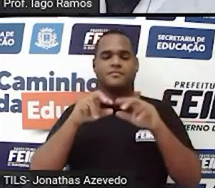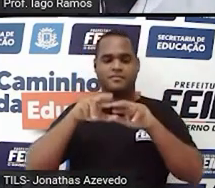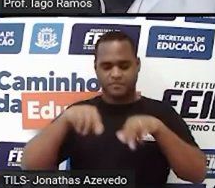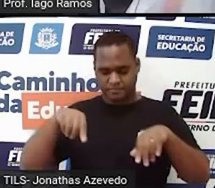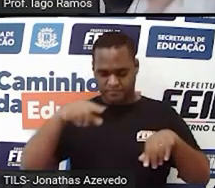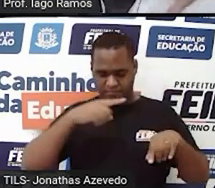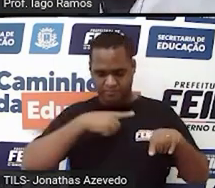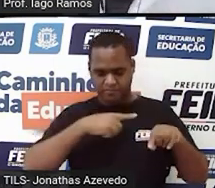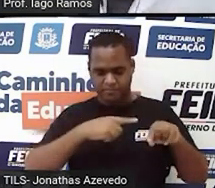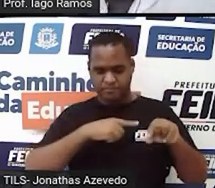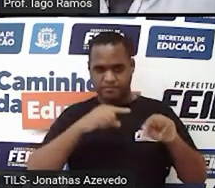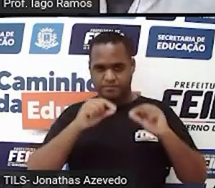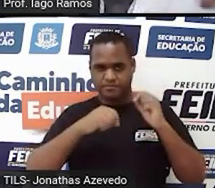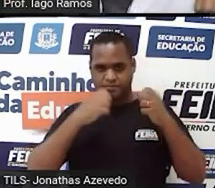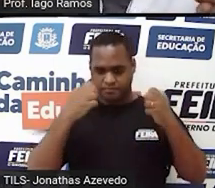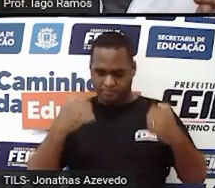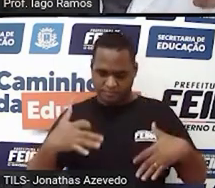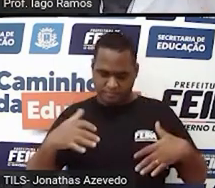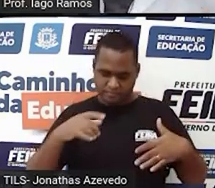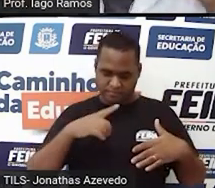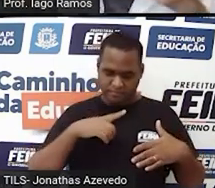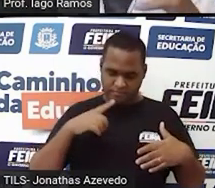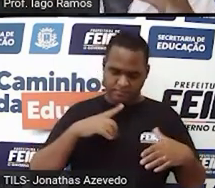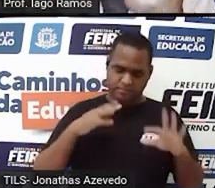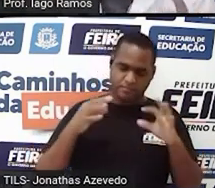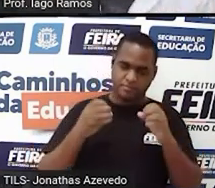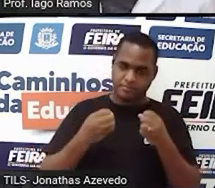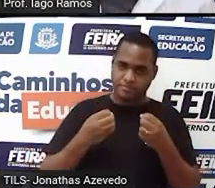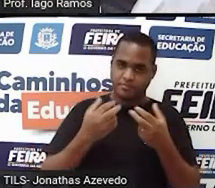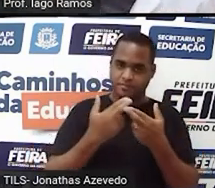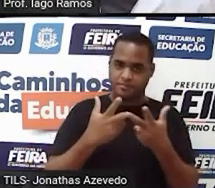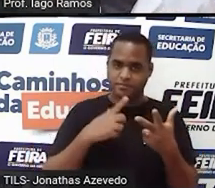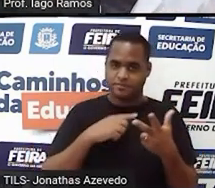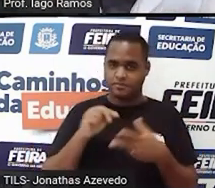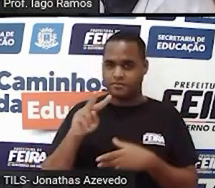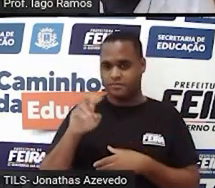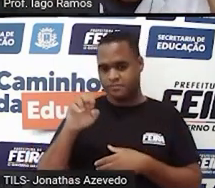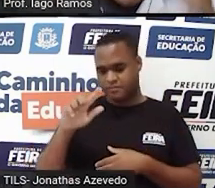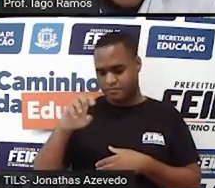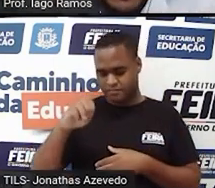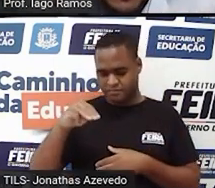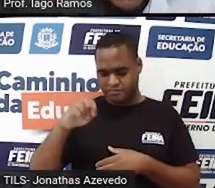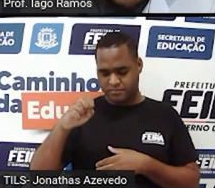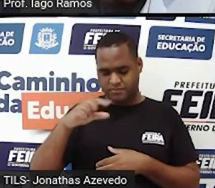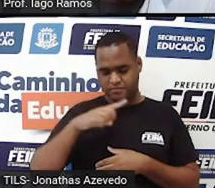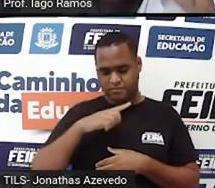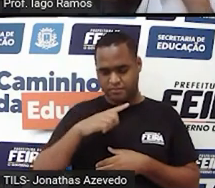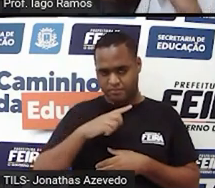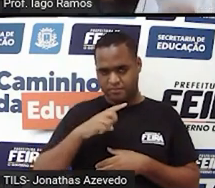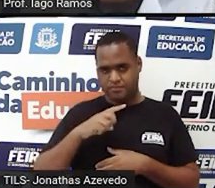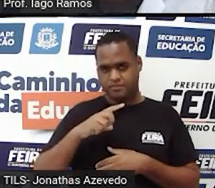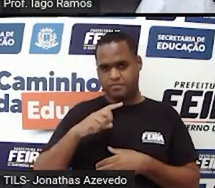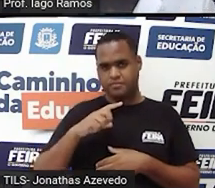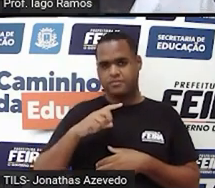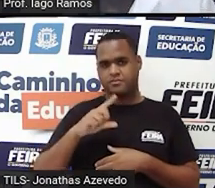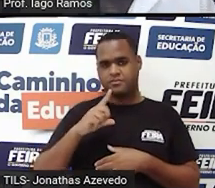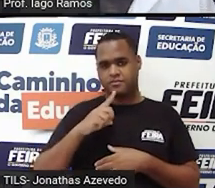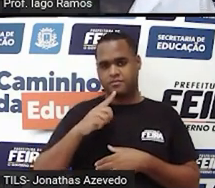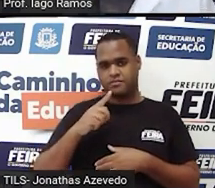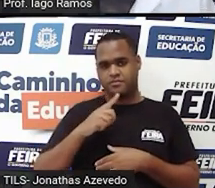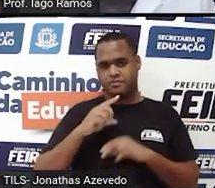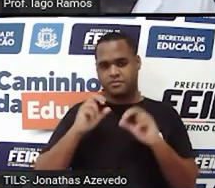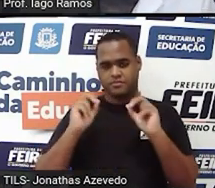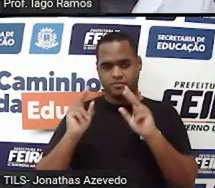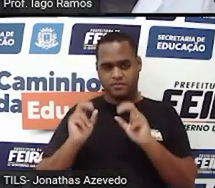tudo aquilo que está a sua volta e que pode ter volume em especial de uma atenção